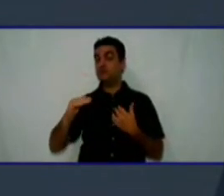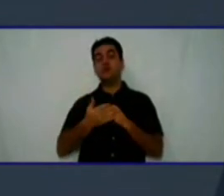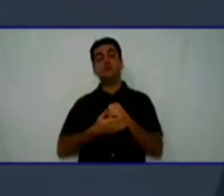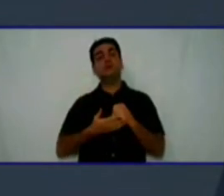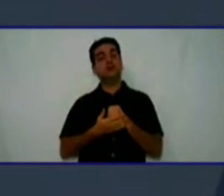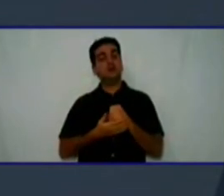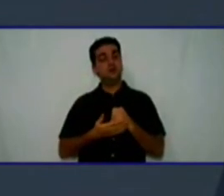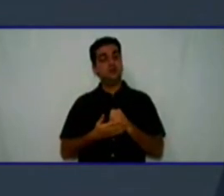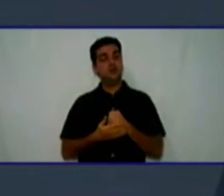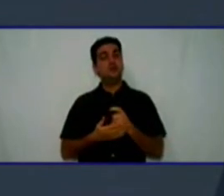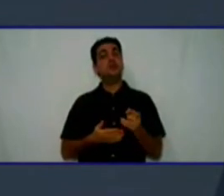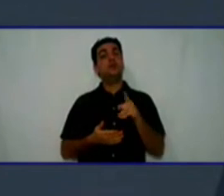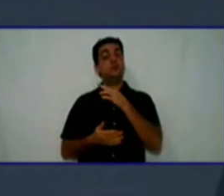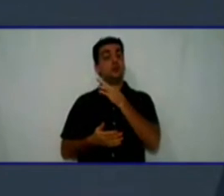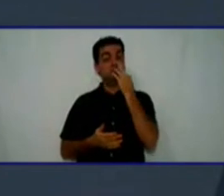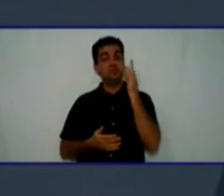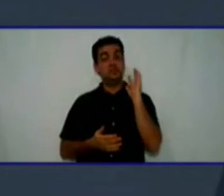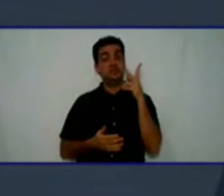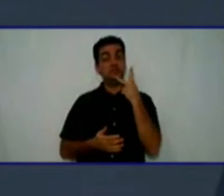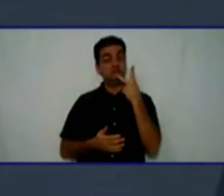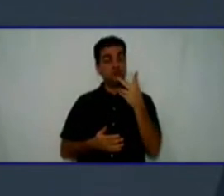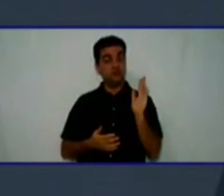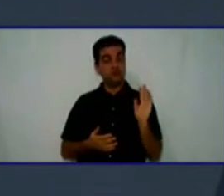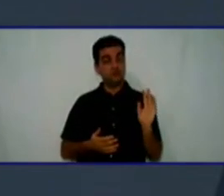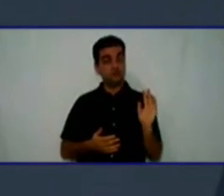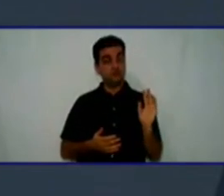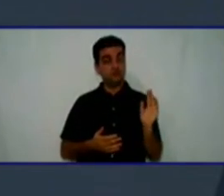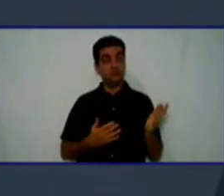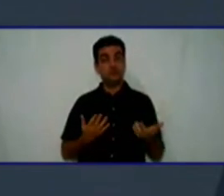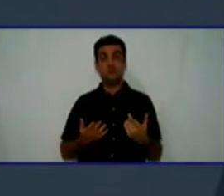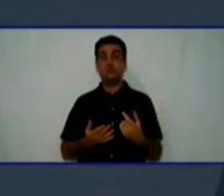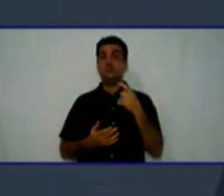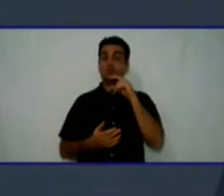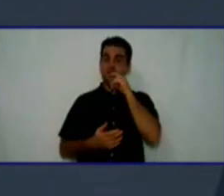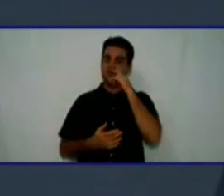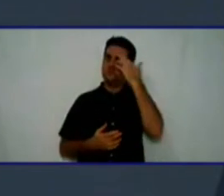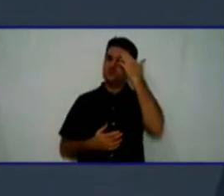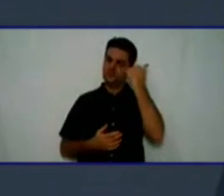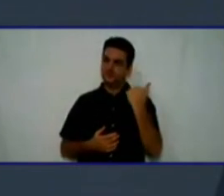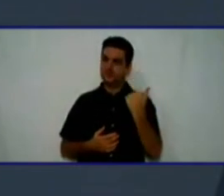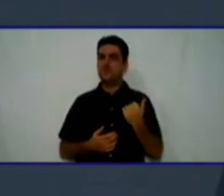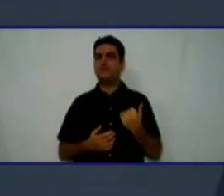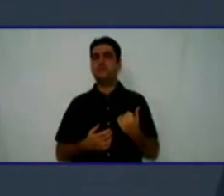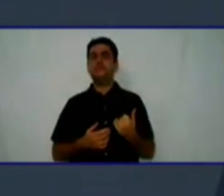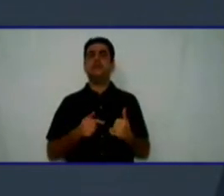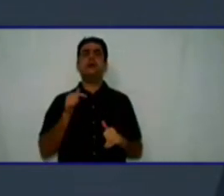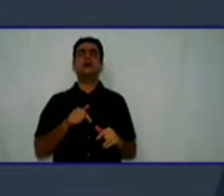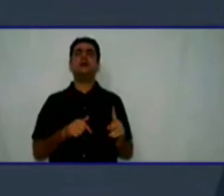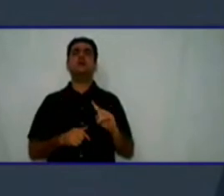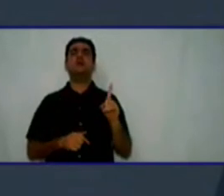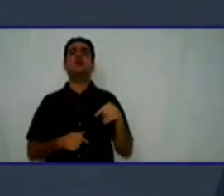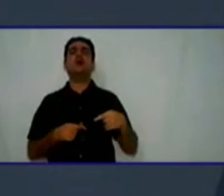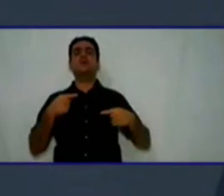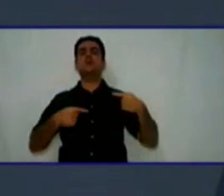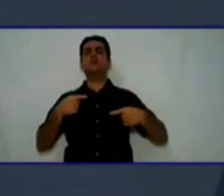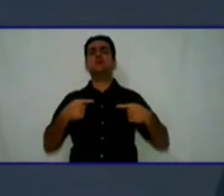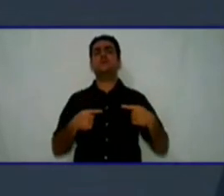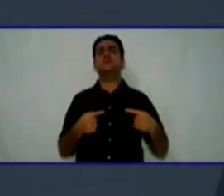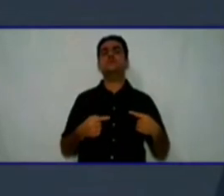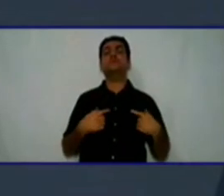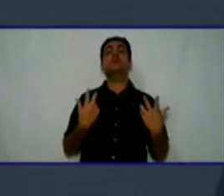precedente citado pelo eminente ministro Tarcísio Vieira. O ministro Edson Fachin bem salientou que não se trata aqui da discussão